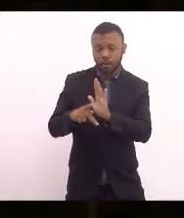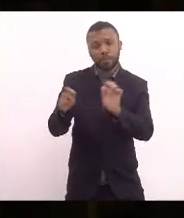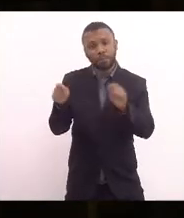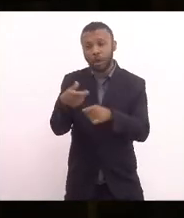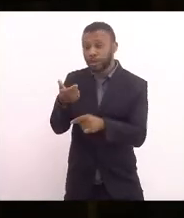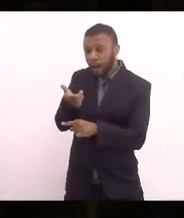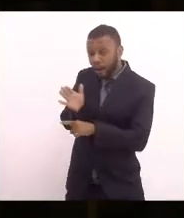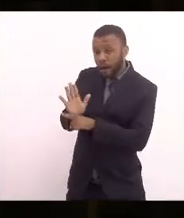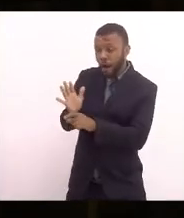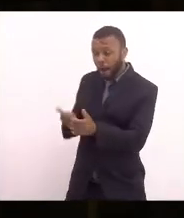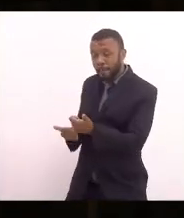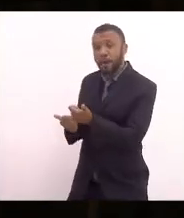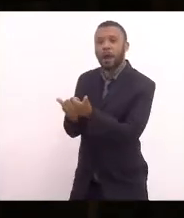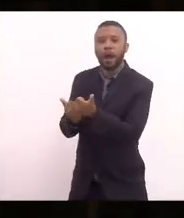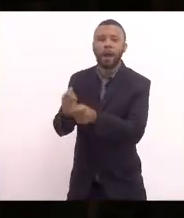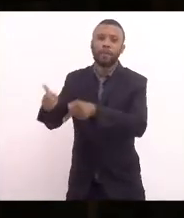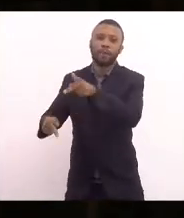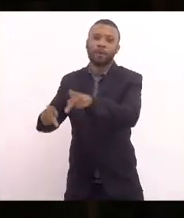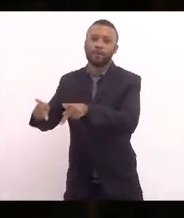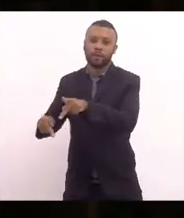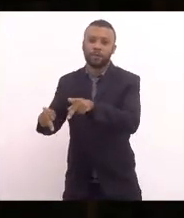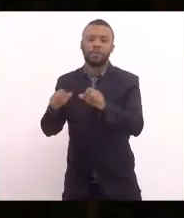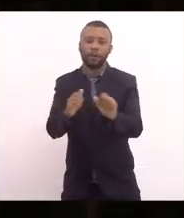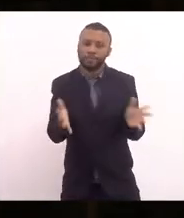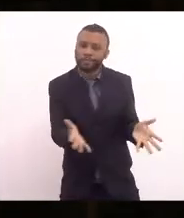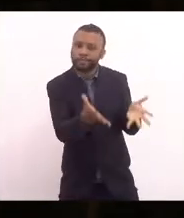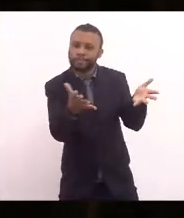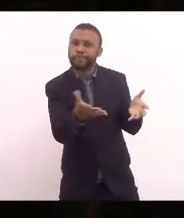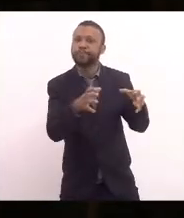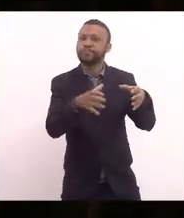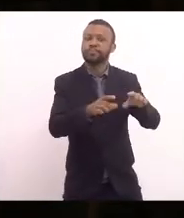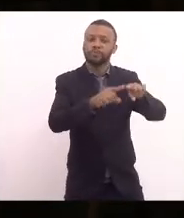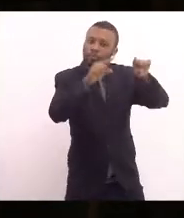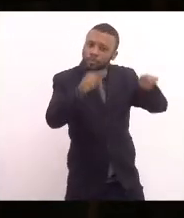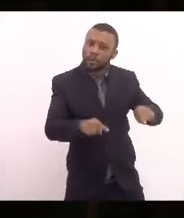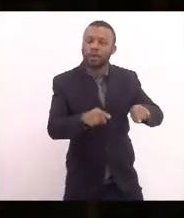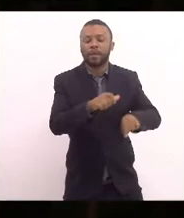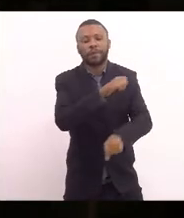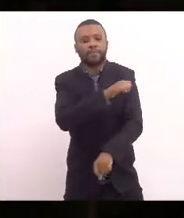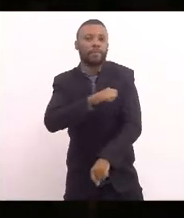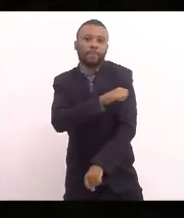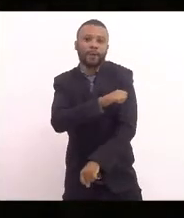a atuação dos profissionais de enfermagem, os vários espaços da sociedade.